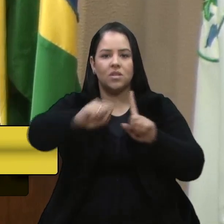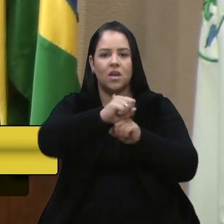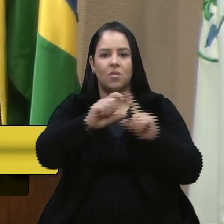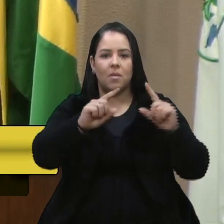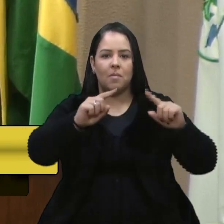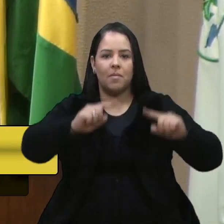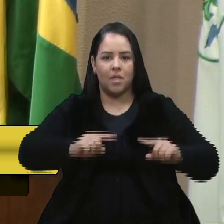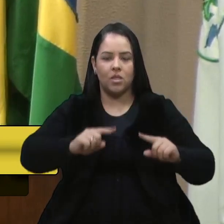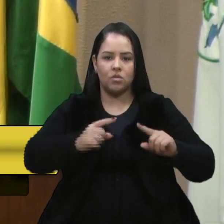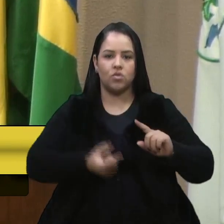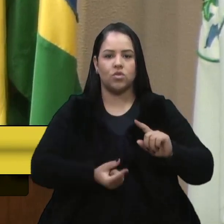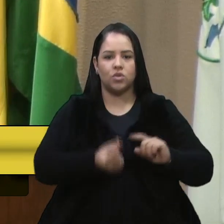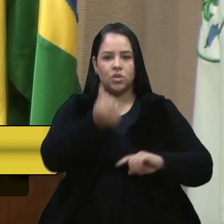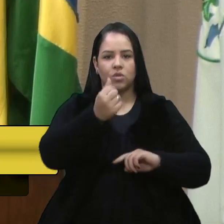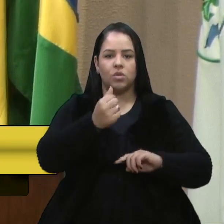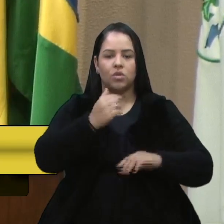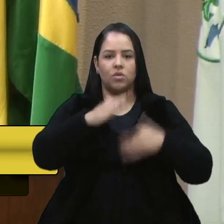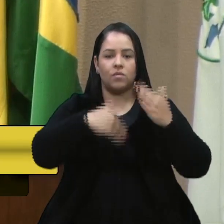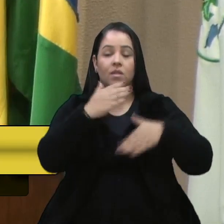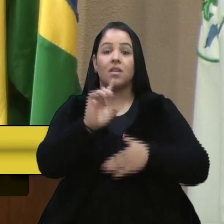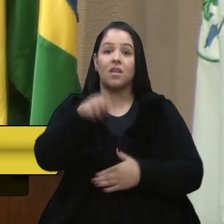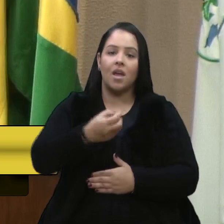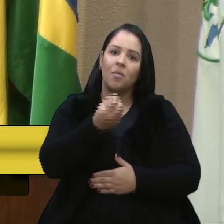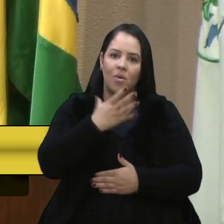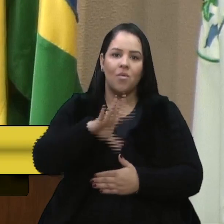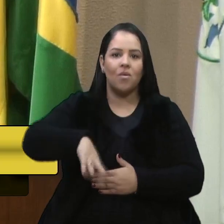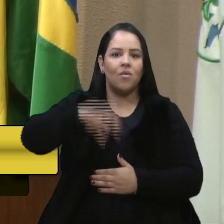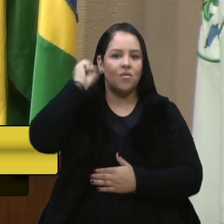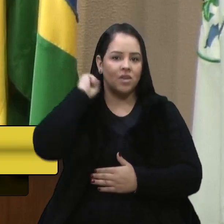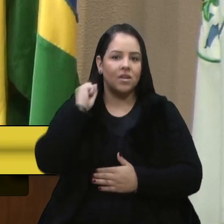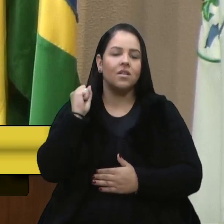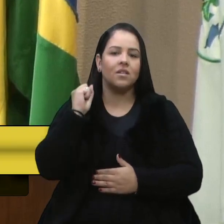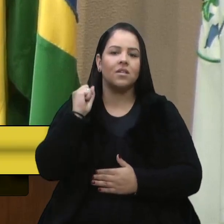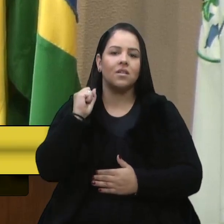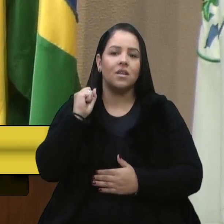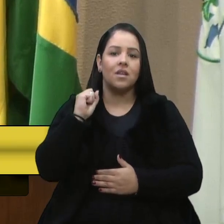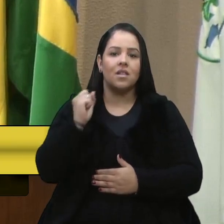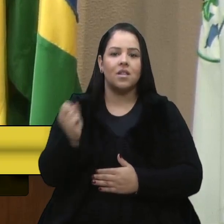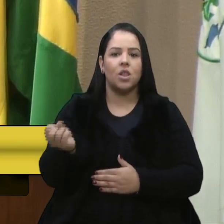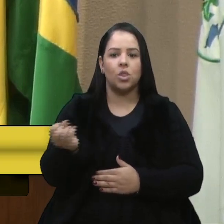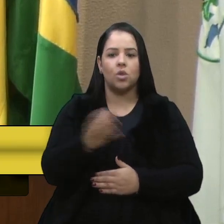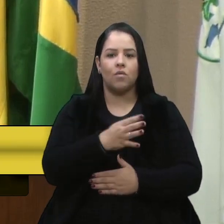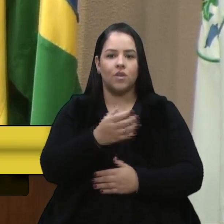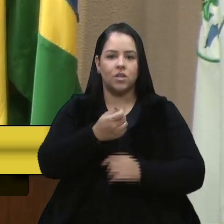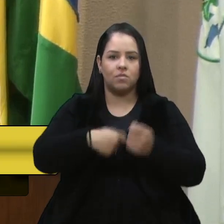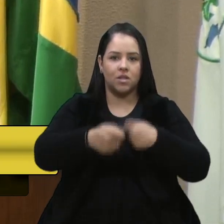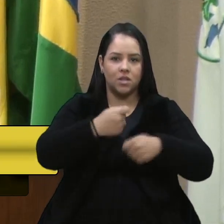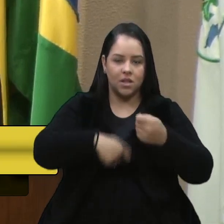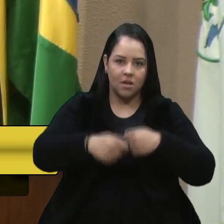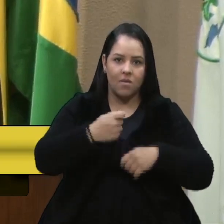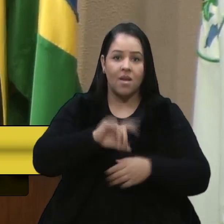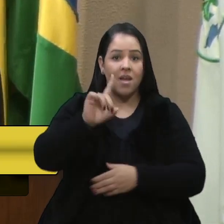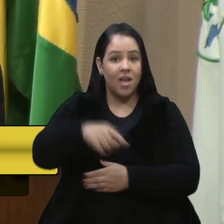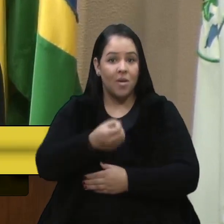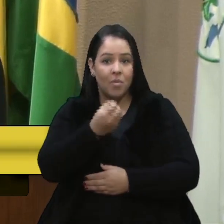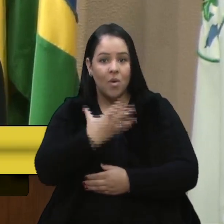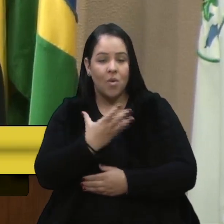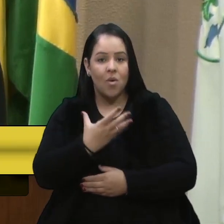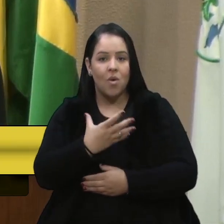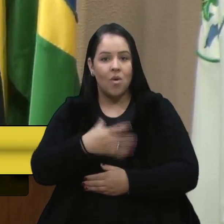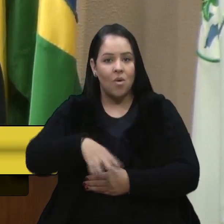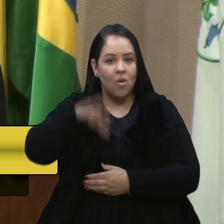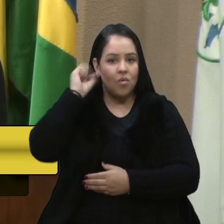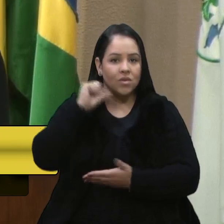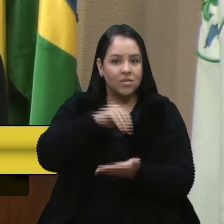sendo construído. E que bom ouvir isso dessa nova gestão. Que bom ouvir isso do secretariado que estava